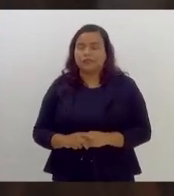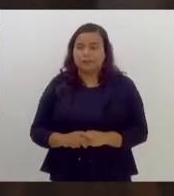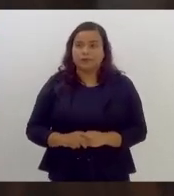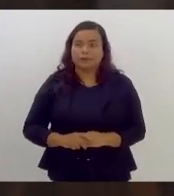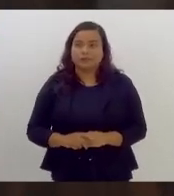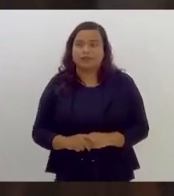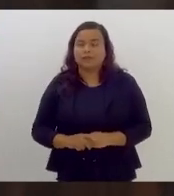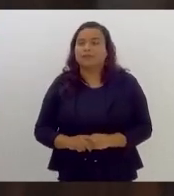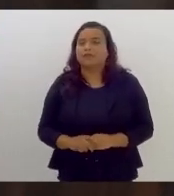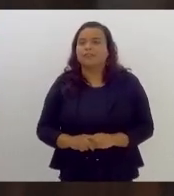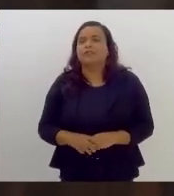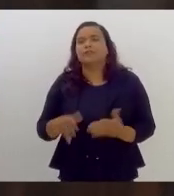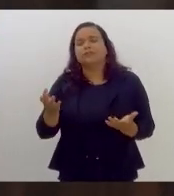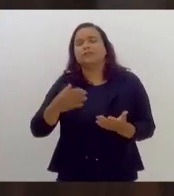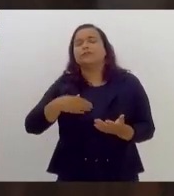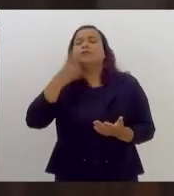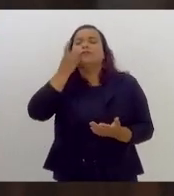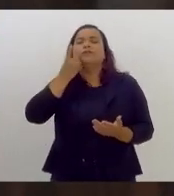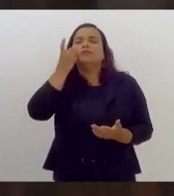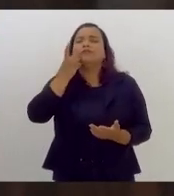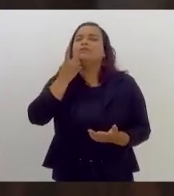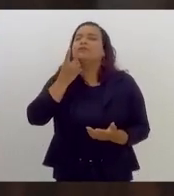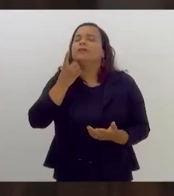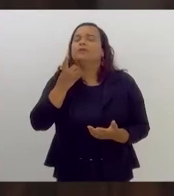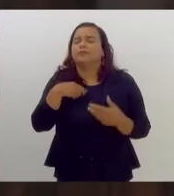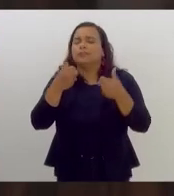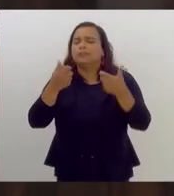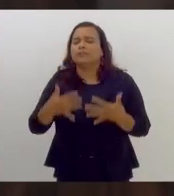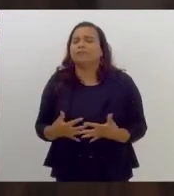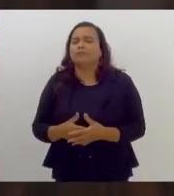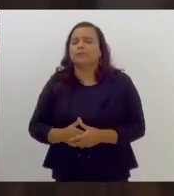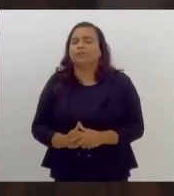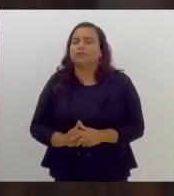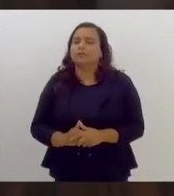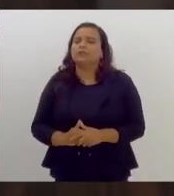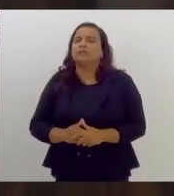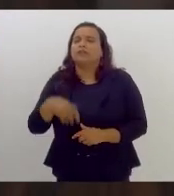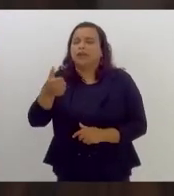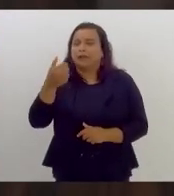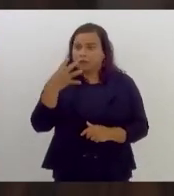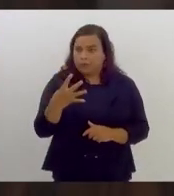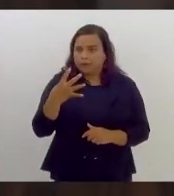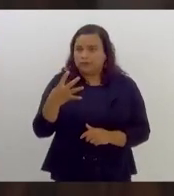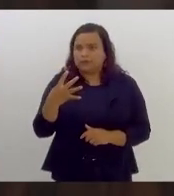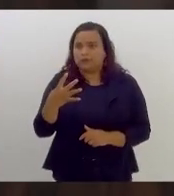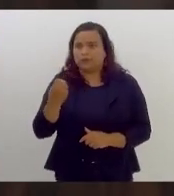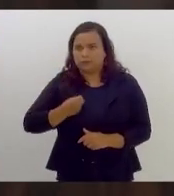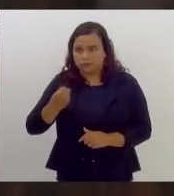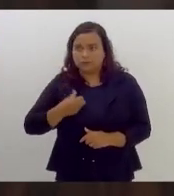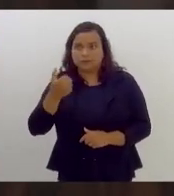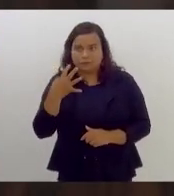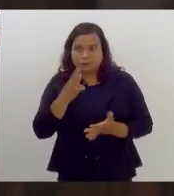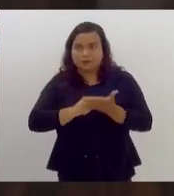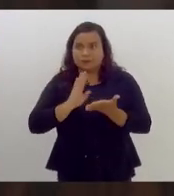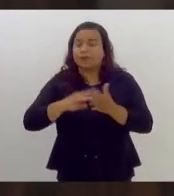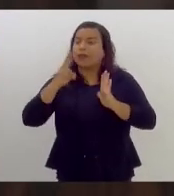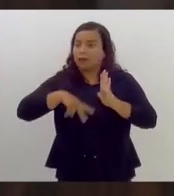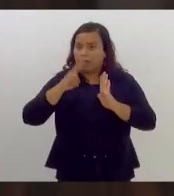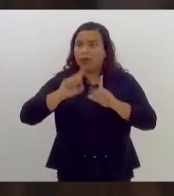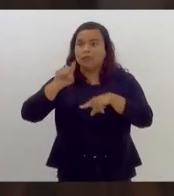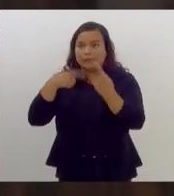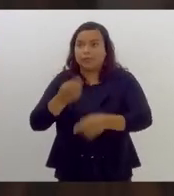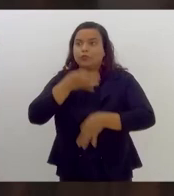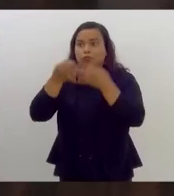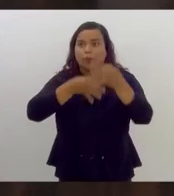Deputado Deodato, subtenente. Então, 14 da pauta. Eu já vou ler e vou colher depois